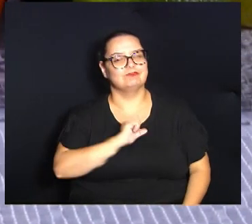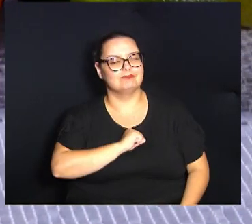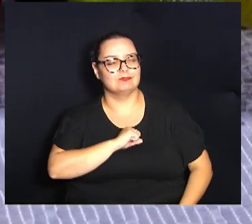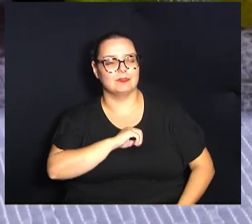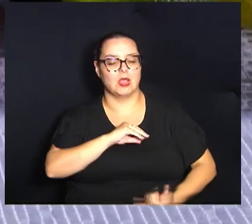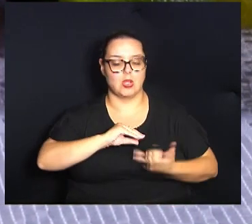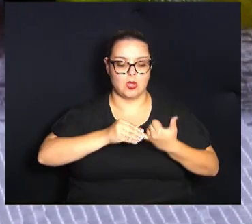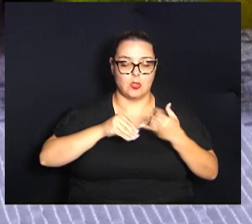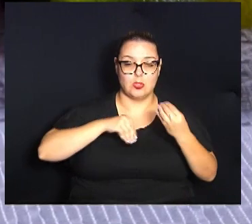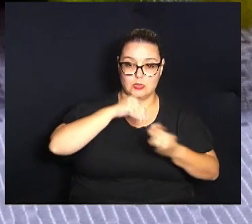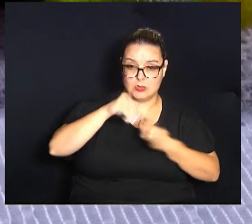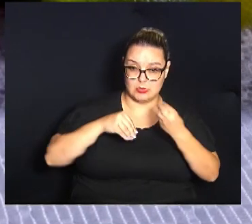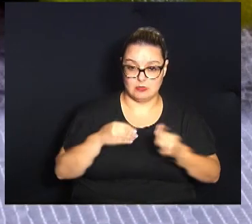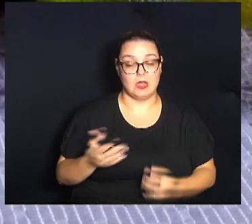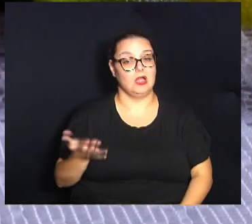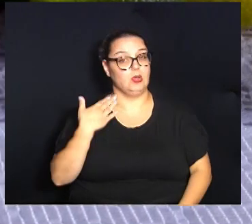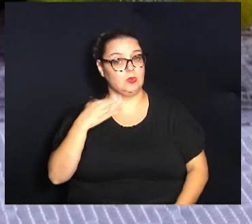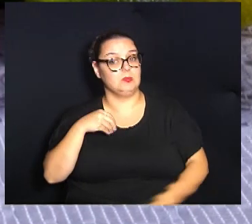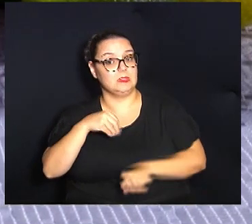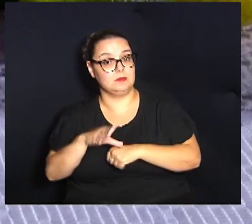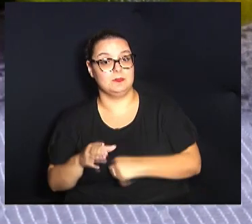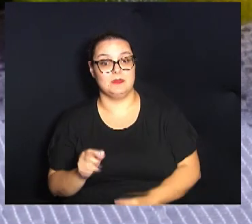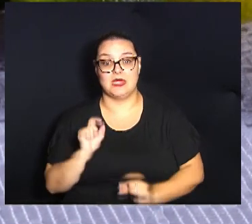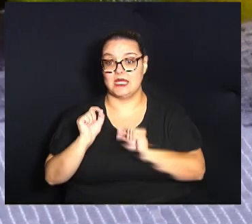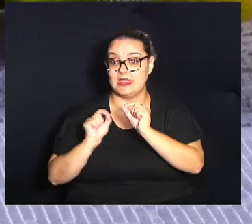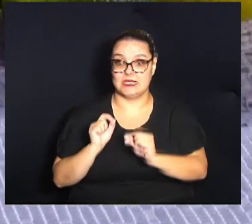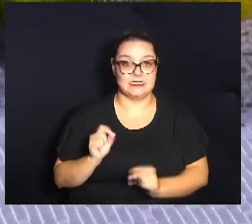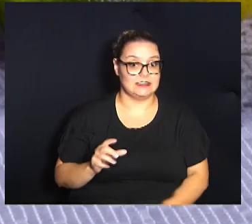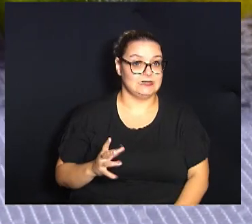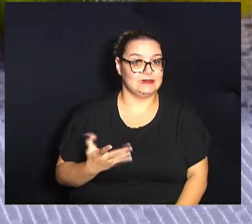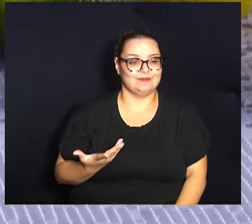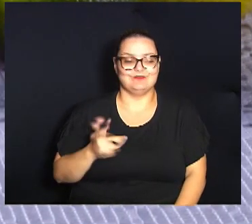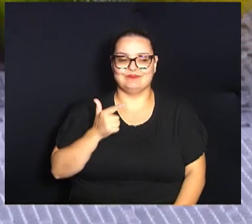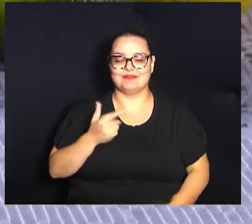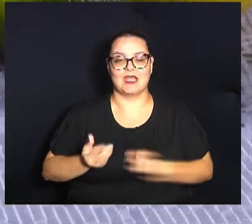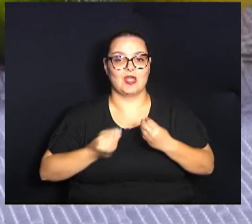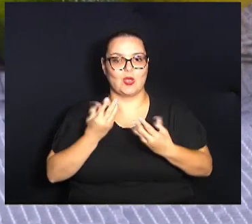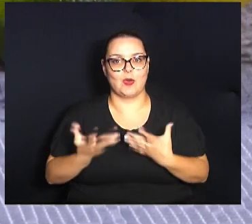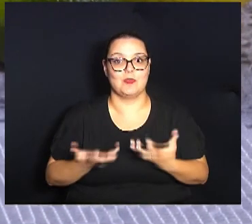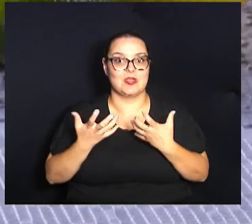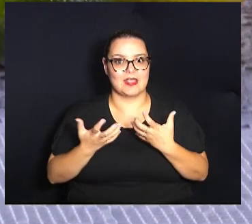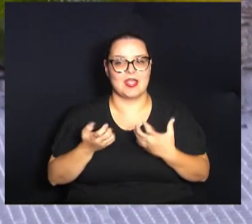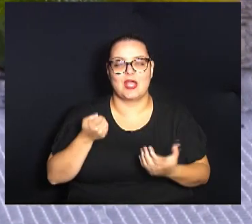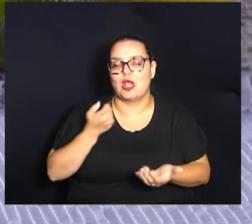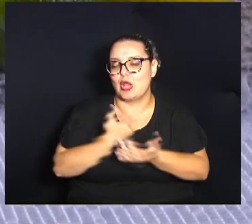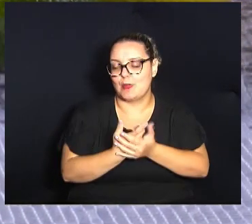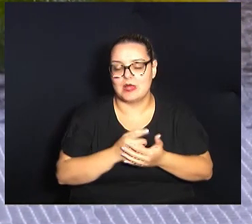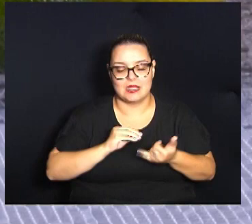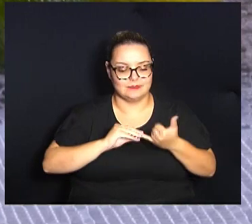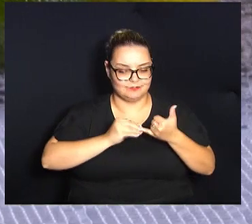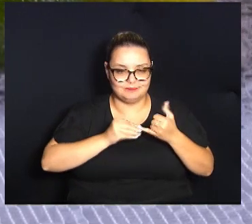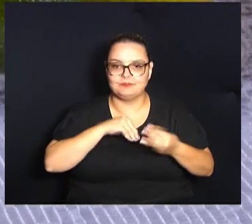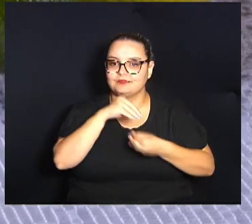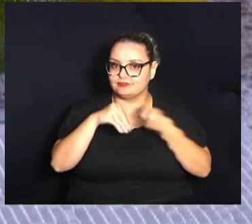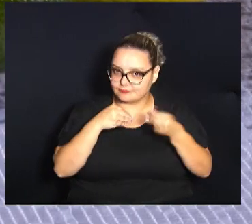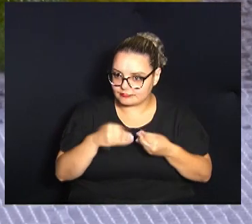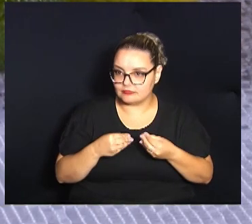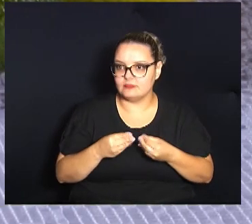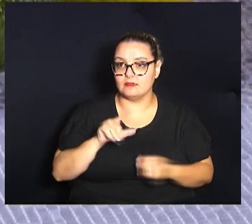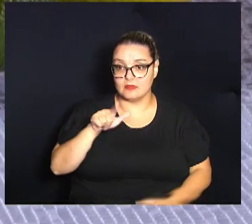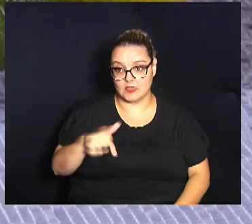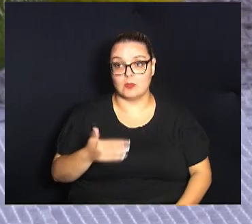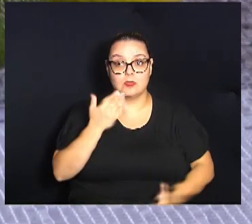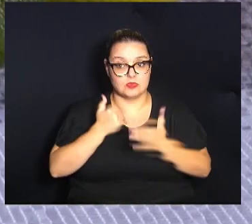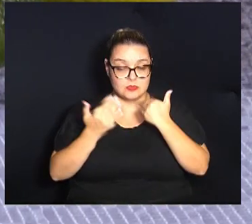fica a dica. Para quem não resiste, né, sempre após o consumo de algum alimento ou refeição mais